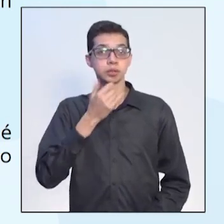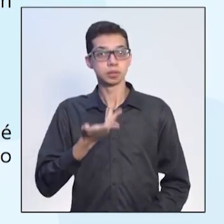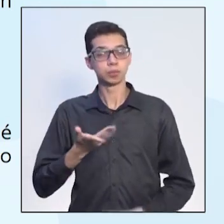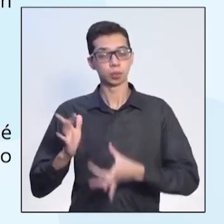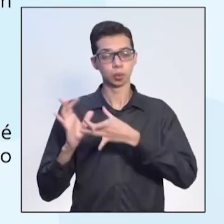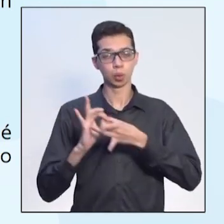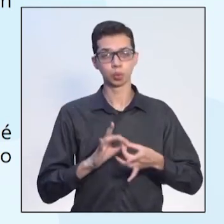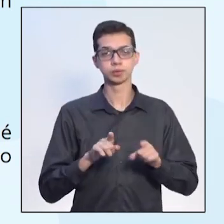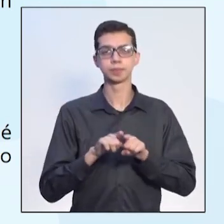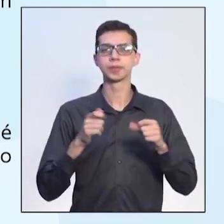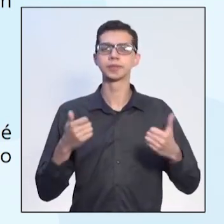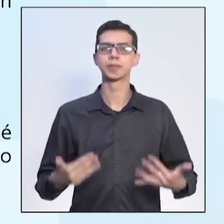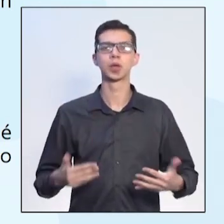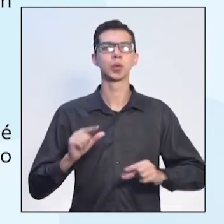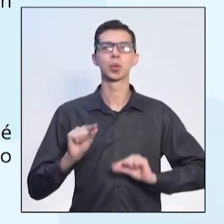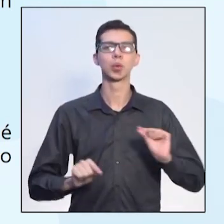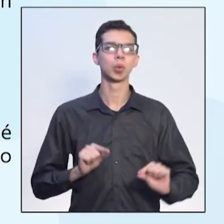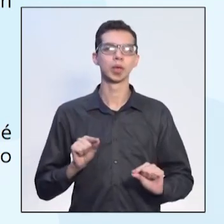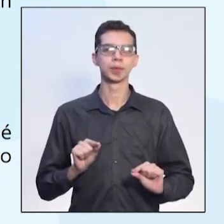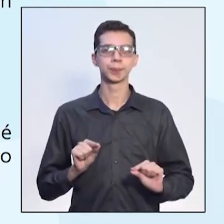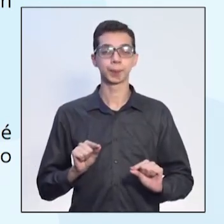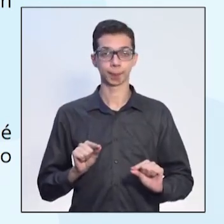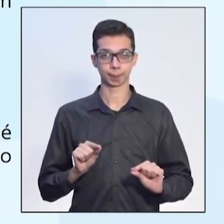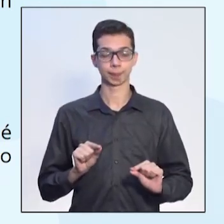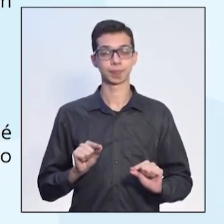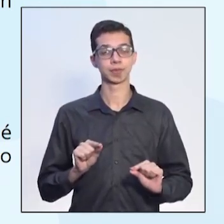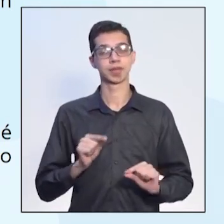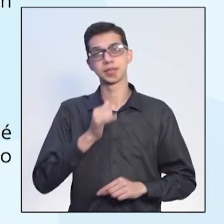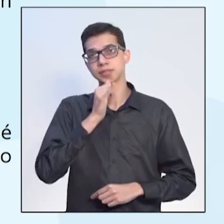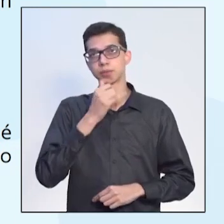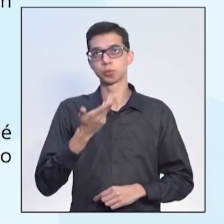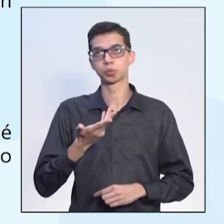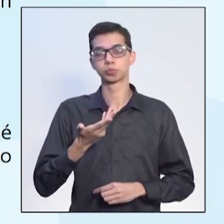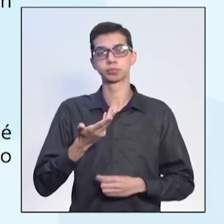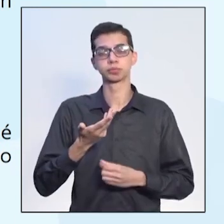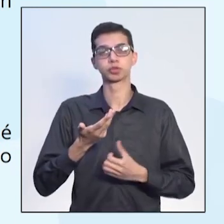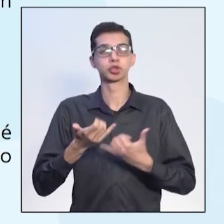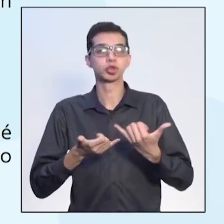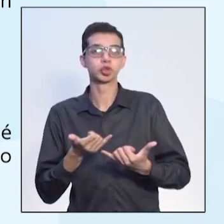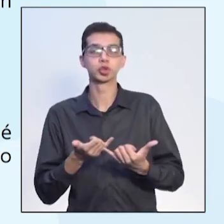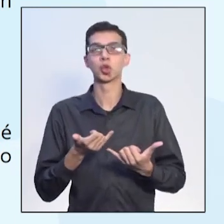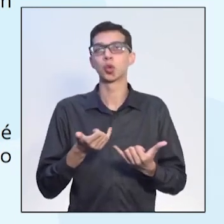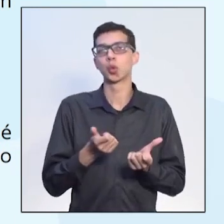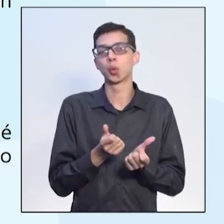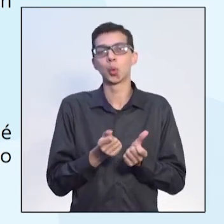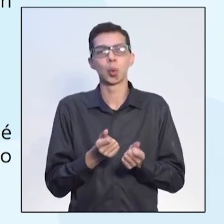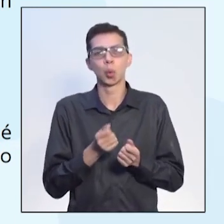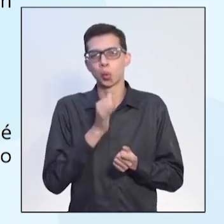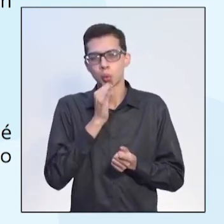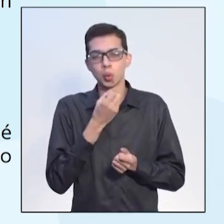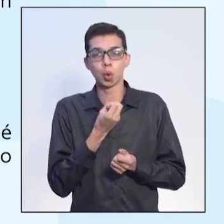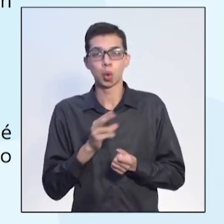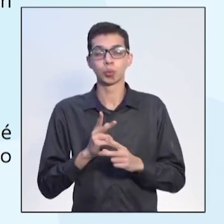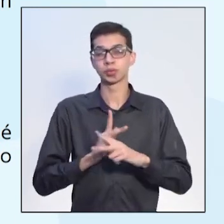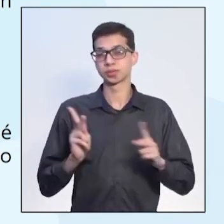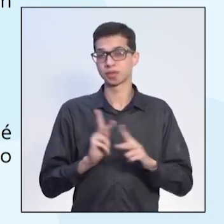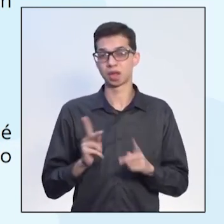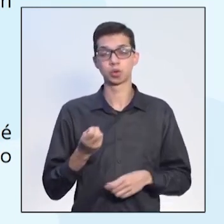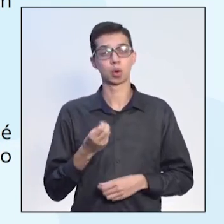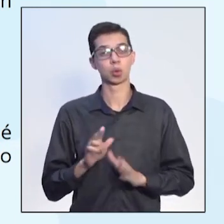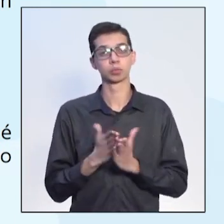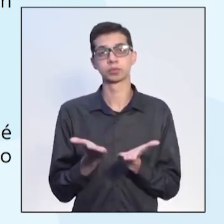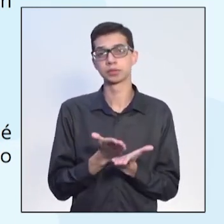Contextualização explica. Se for um jogo, se for uma série, se for um anime, se for um livro, explica. Se for a sua